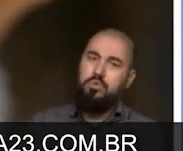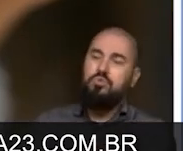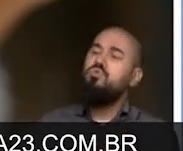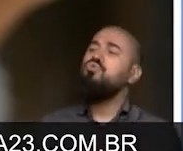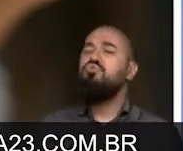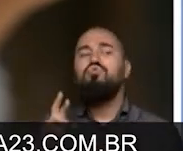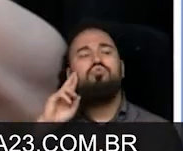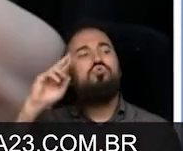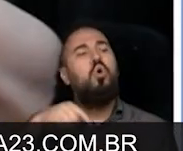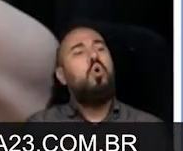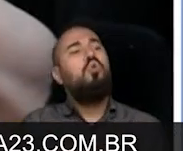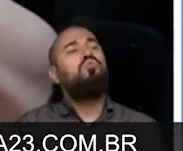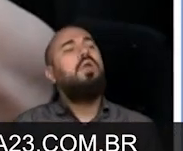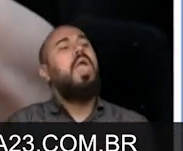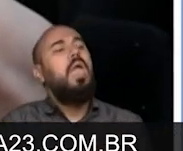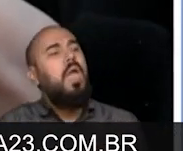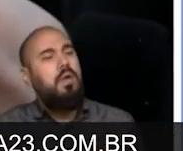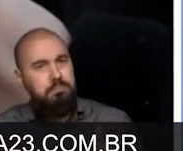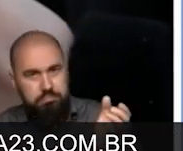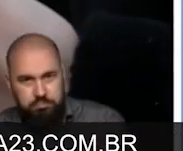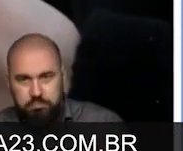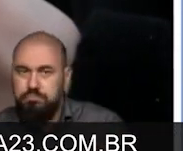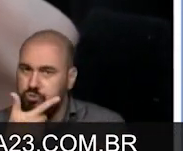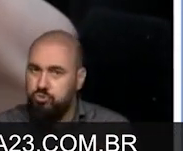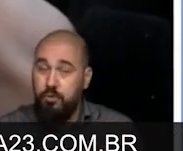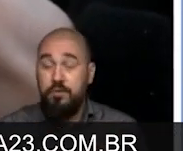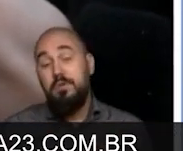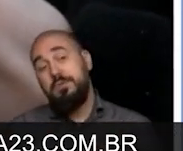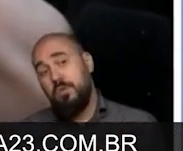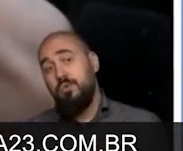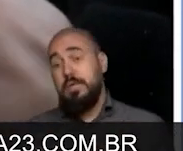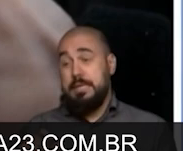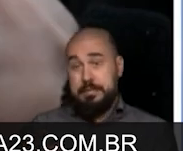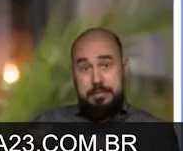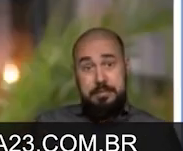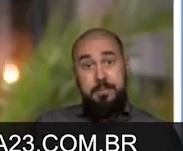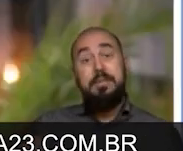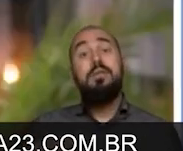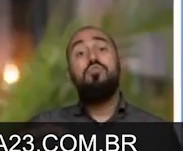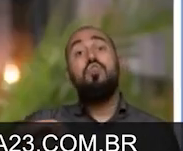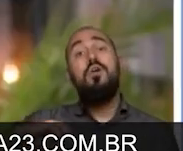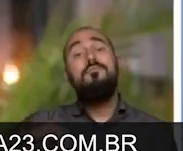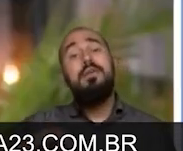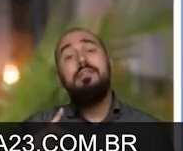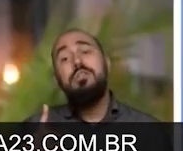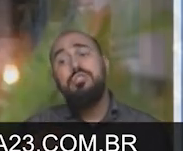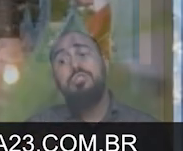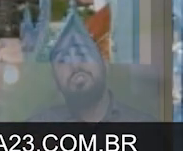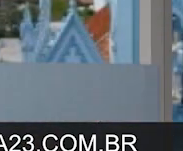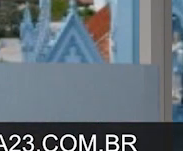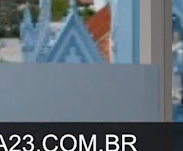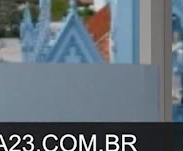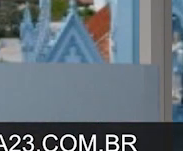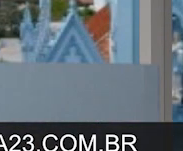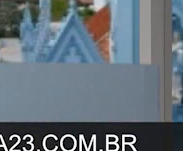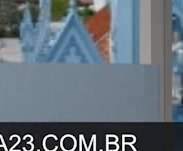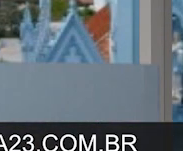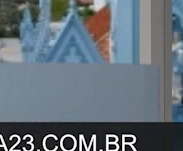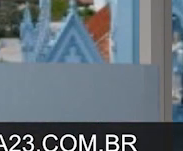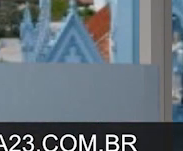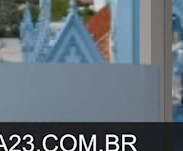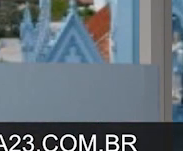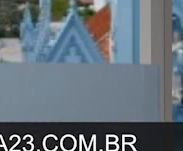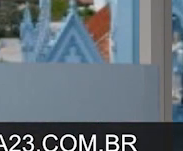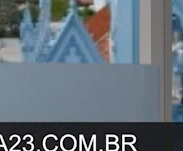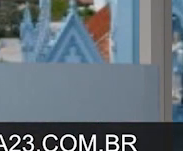Justiça e Segurança Pública criou um grupo de trabalho que tem 90 dias para elaborar aí esse protocolo. Né. É isso